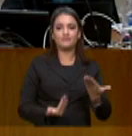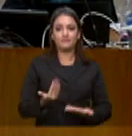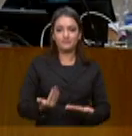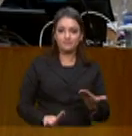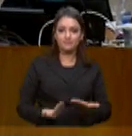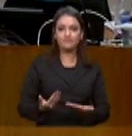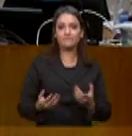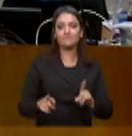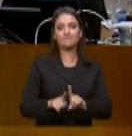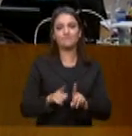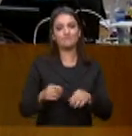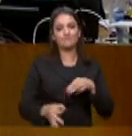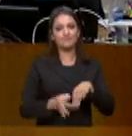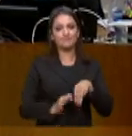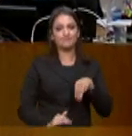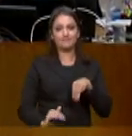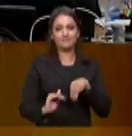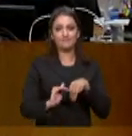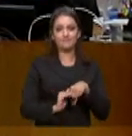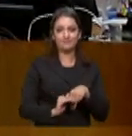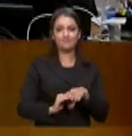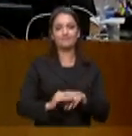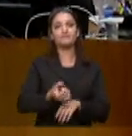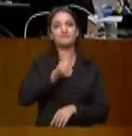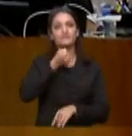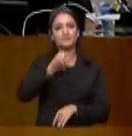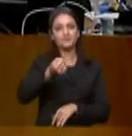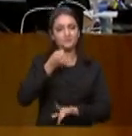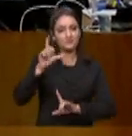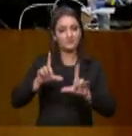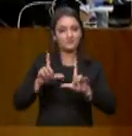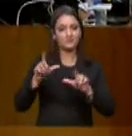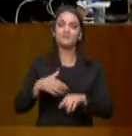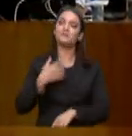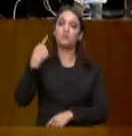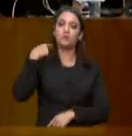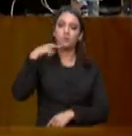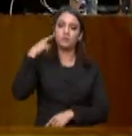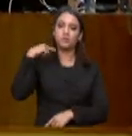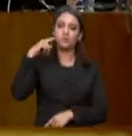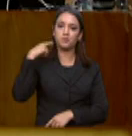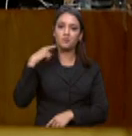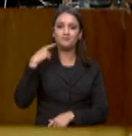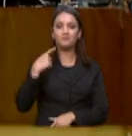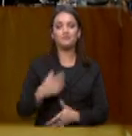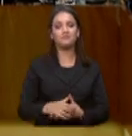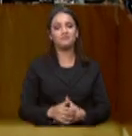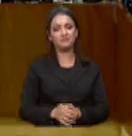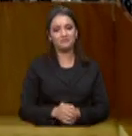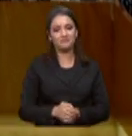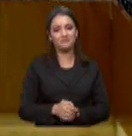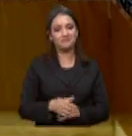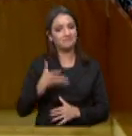servidores, senhores ministros... À direita, Carmen Lívia Oliveira de Souza, assessora-chefe do plenário. À direita,